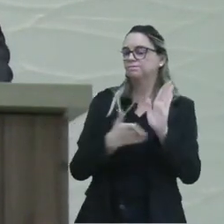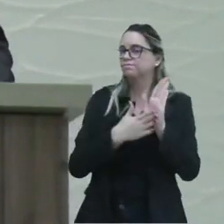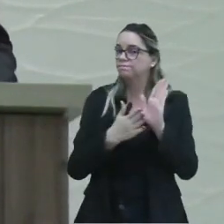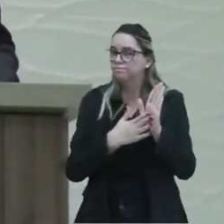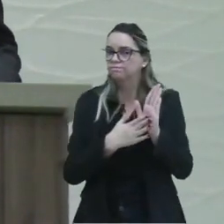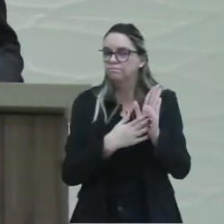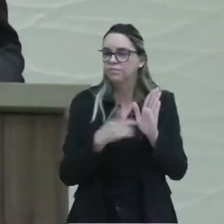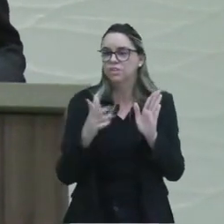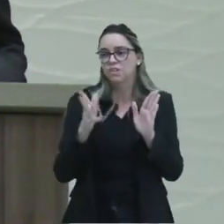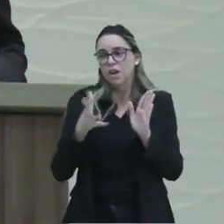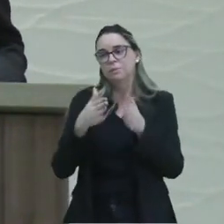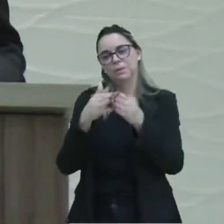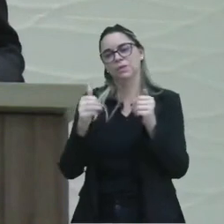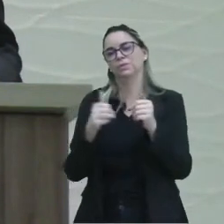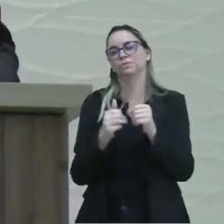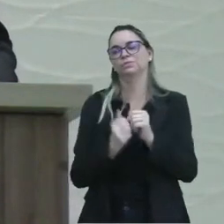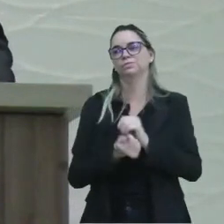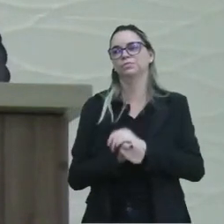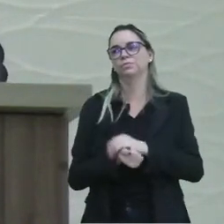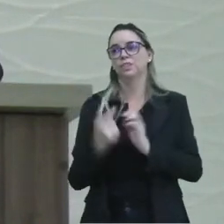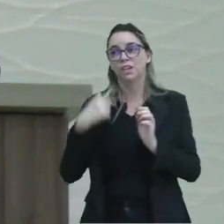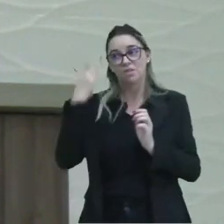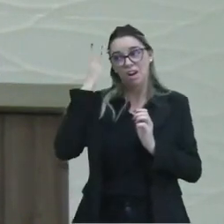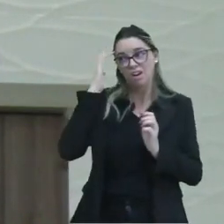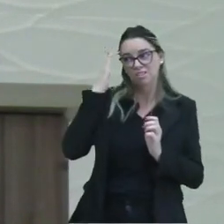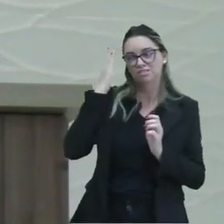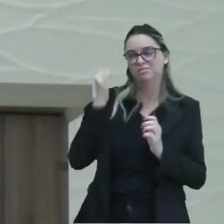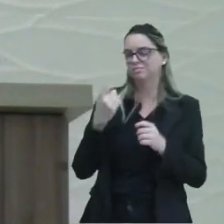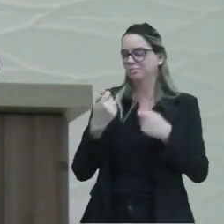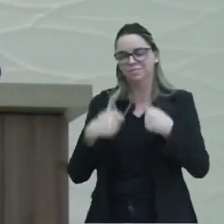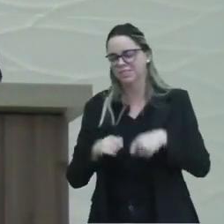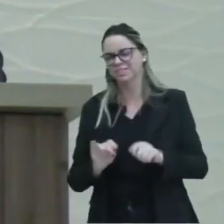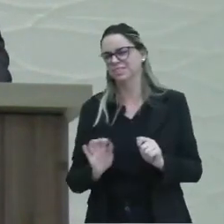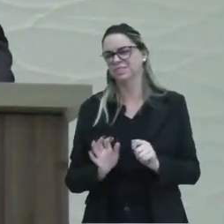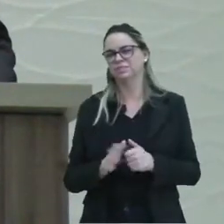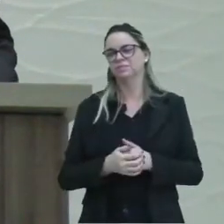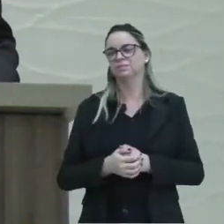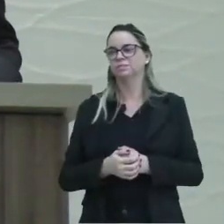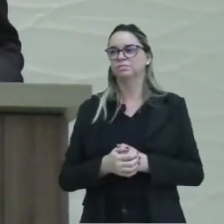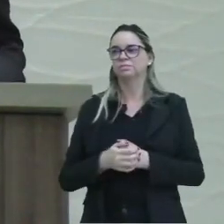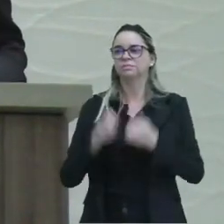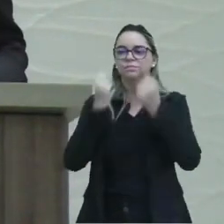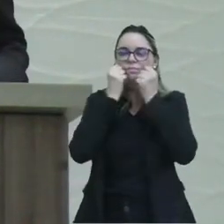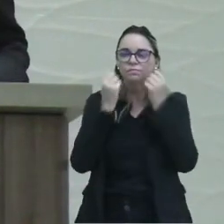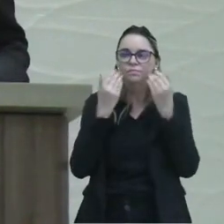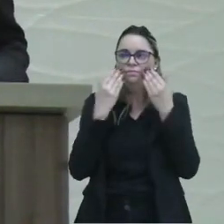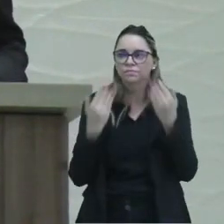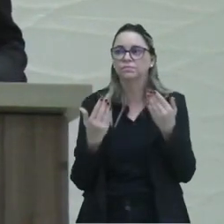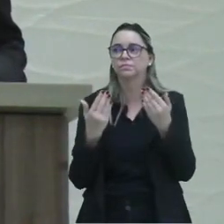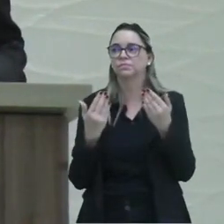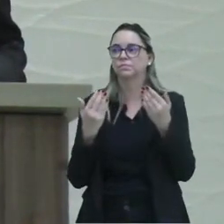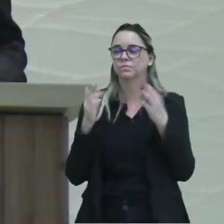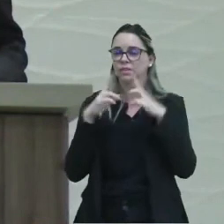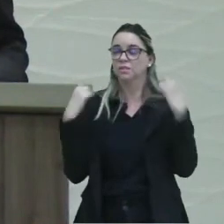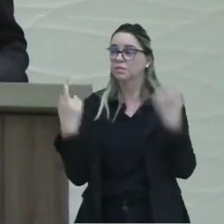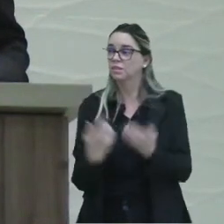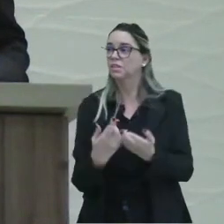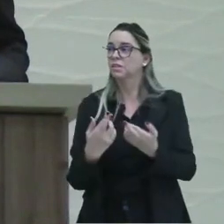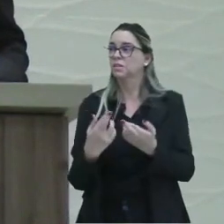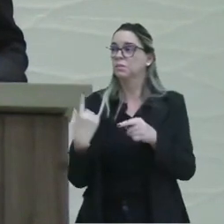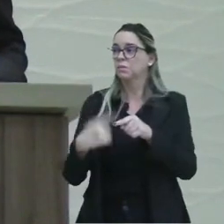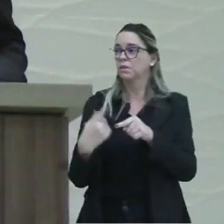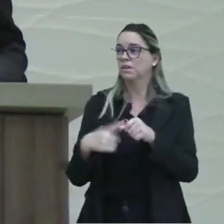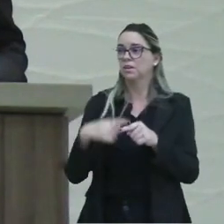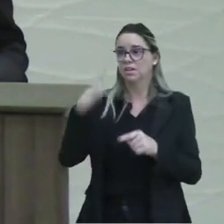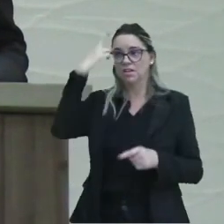pedido. Certo? Então, eu acho desnecessária a audiência pública, tendo em vista também um grande aspecto, vereador